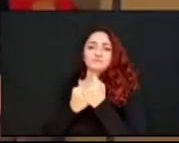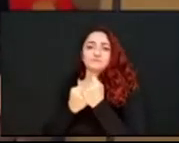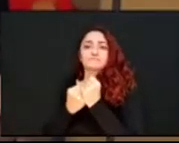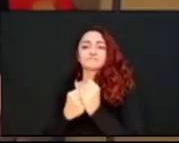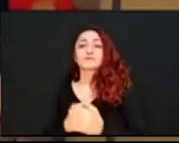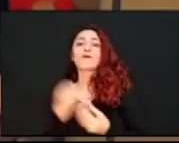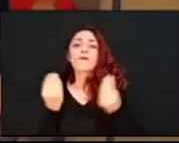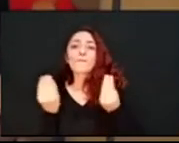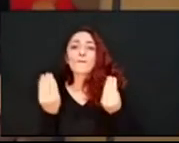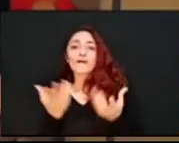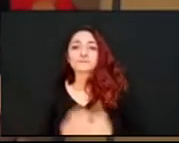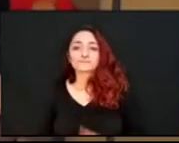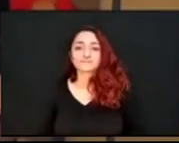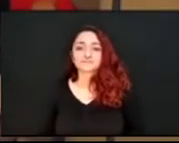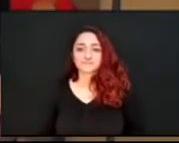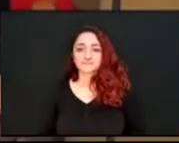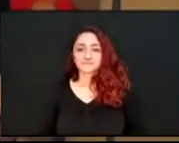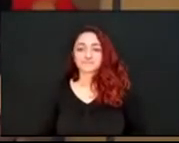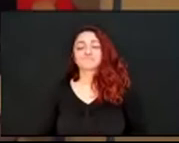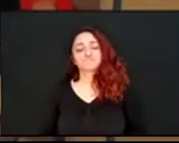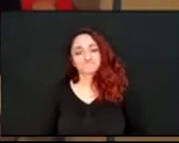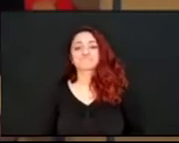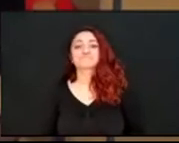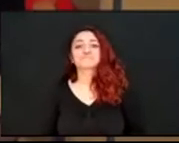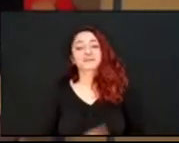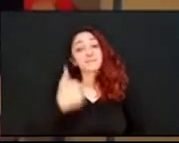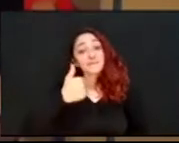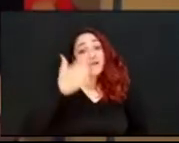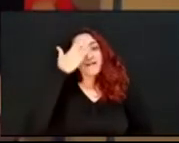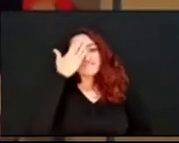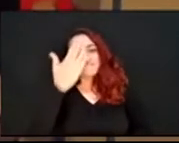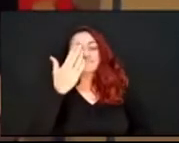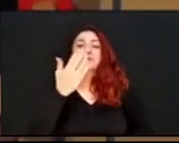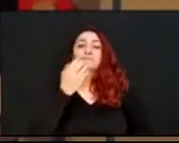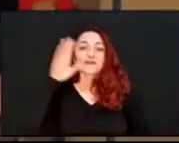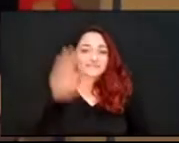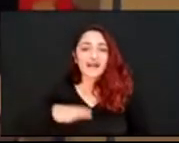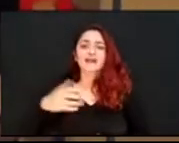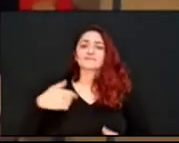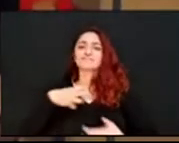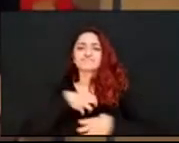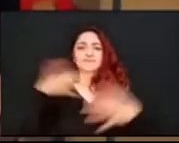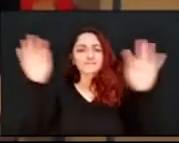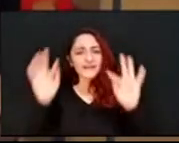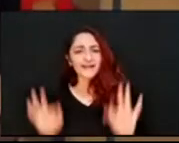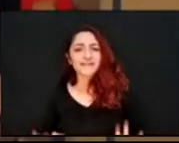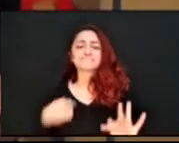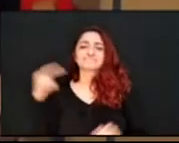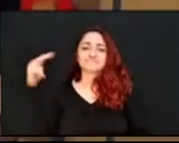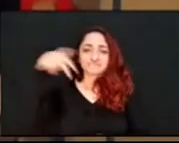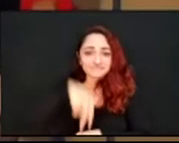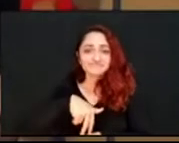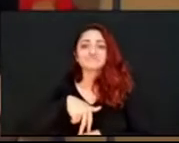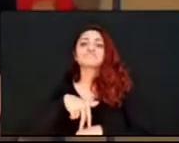E aí o primeiro Boa tarde estou muito feliz de tá aqui né representando